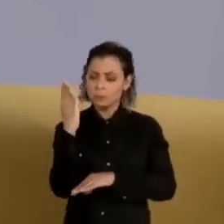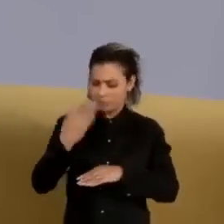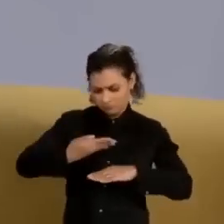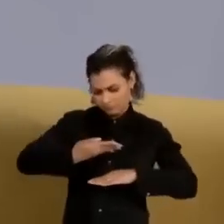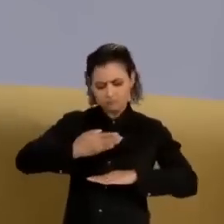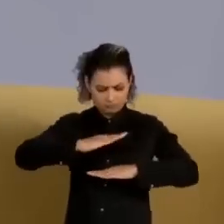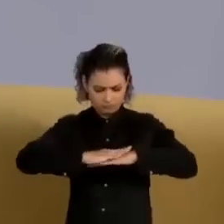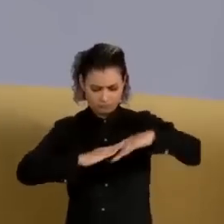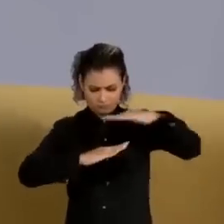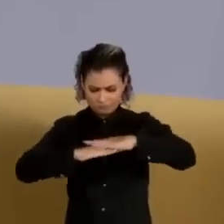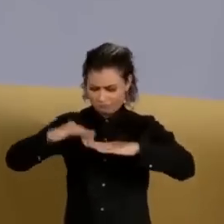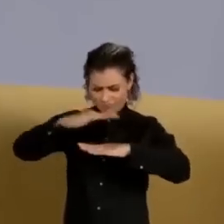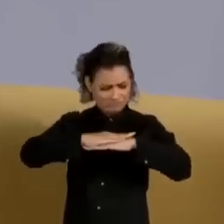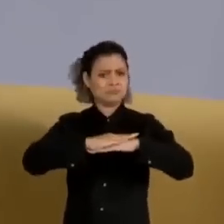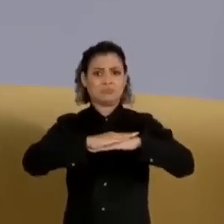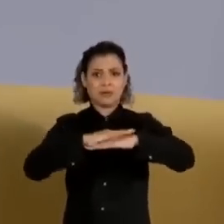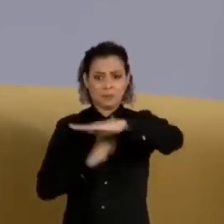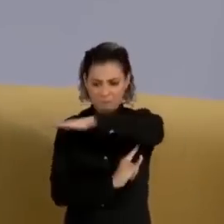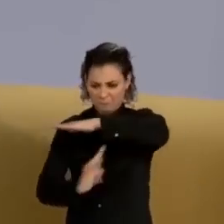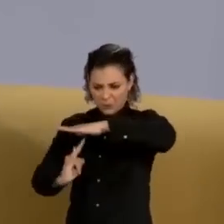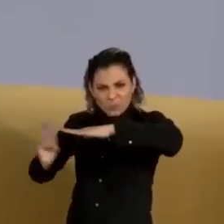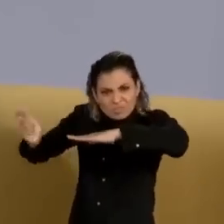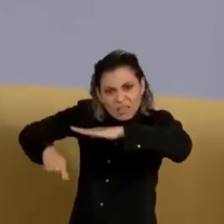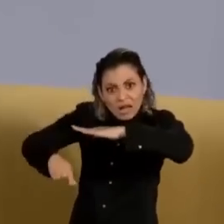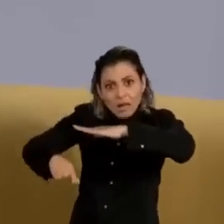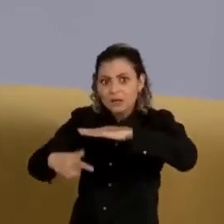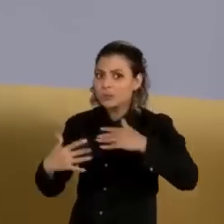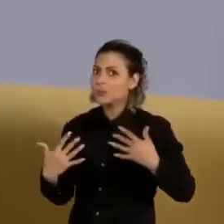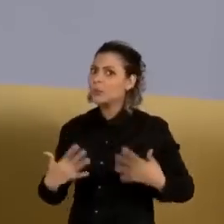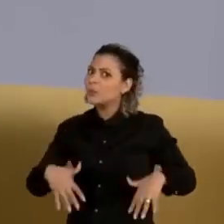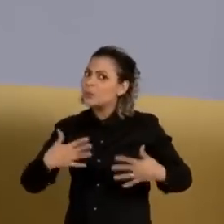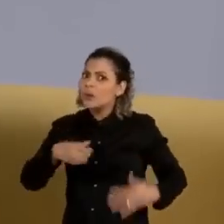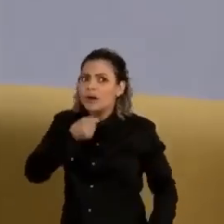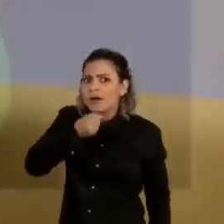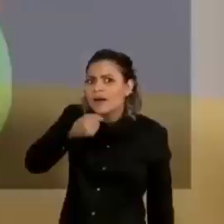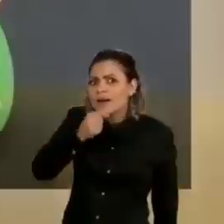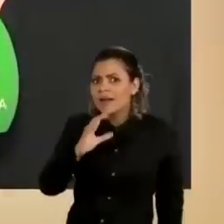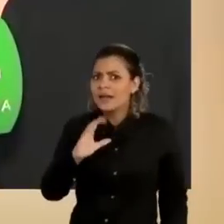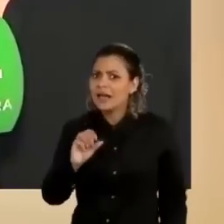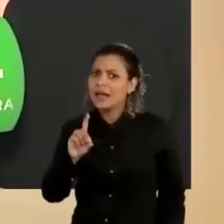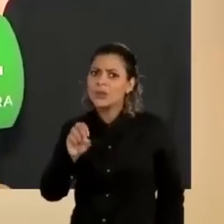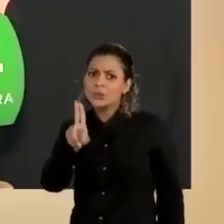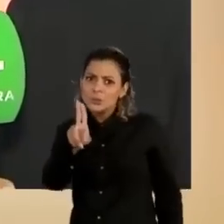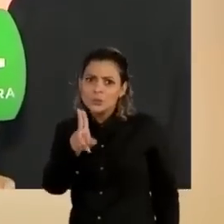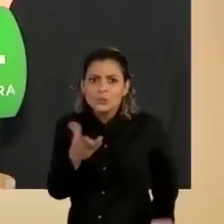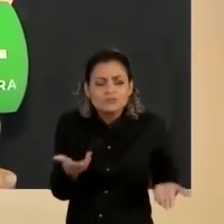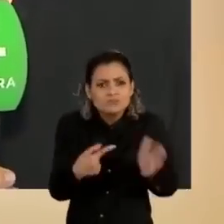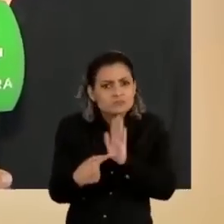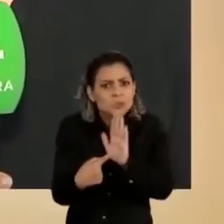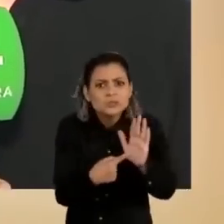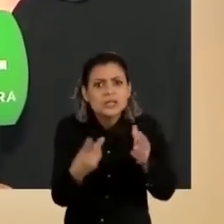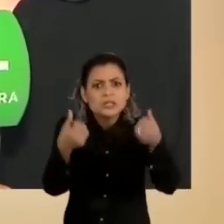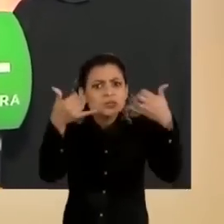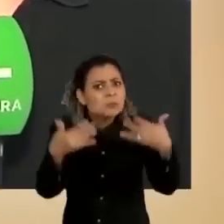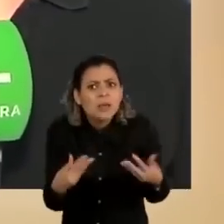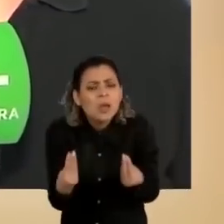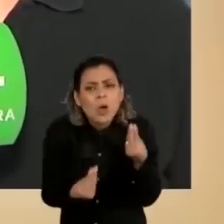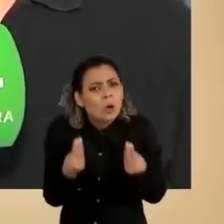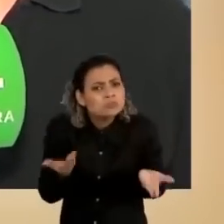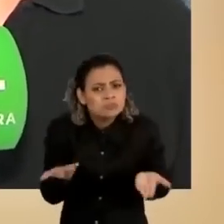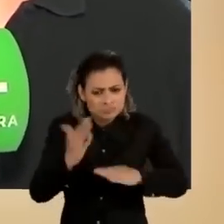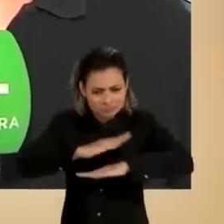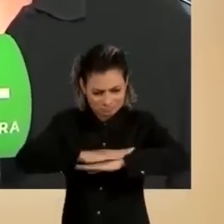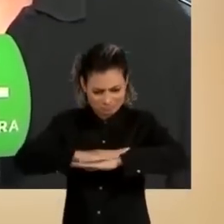líquida. Diferente, né? Essa é uma curiosidade para o nosso repórter Cadu Cortez, que vai nos explicar essa